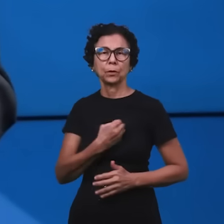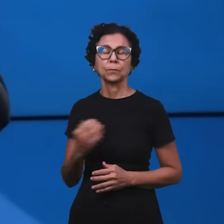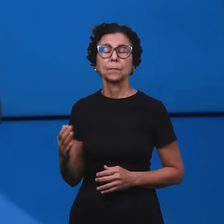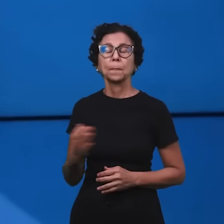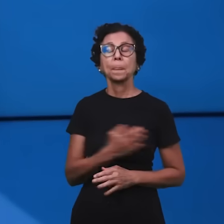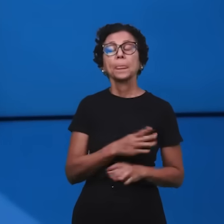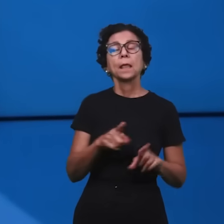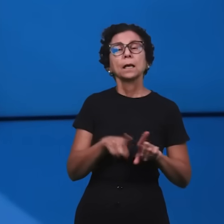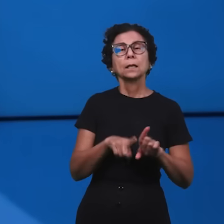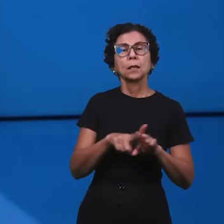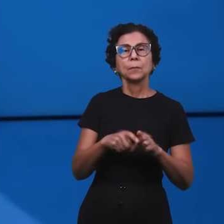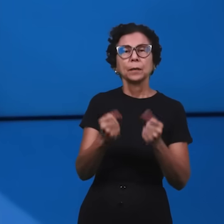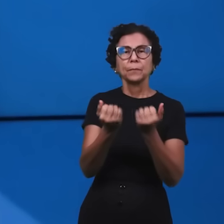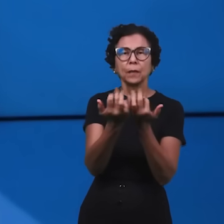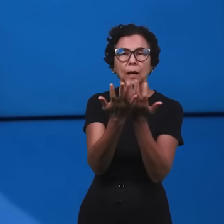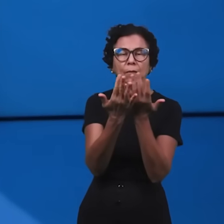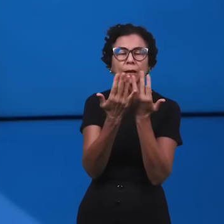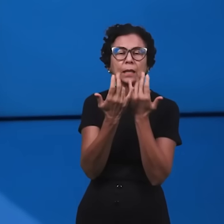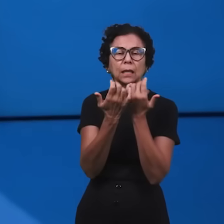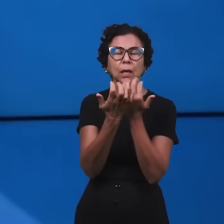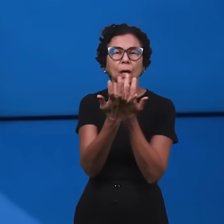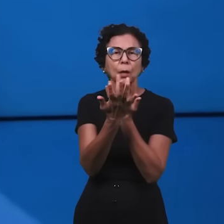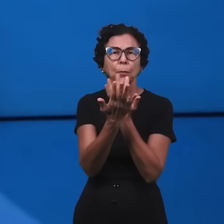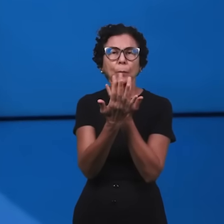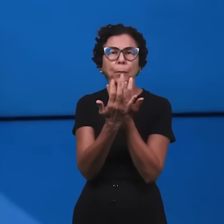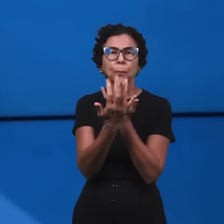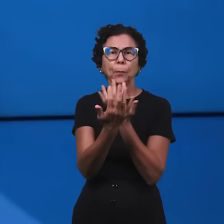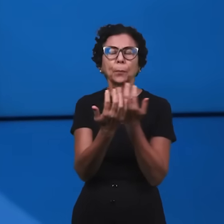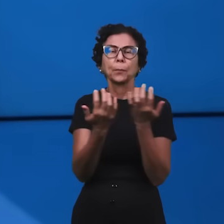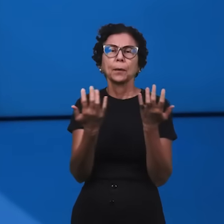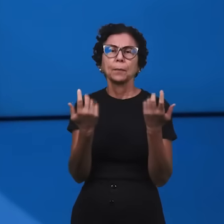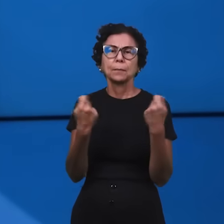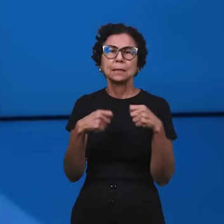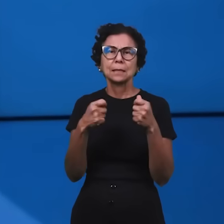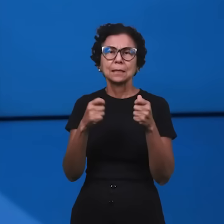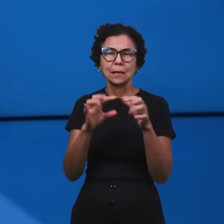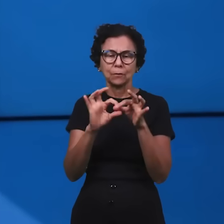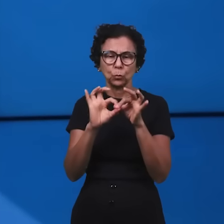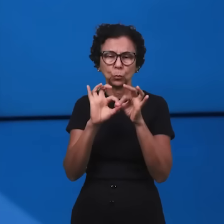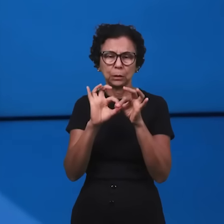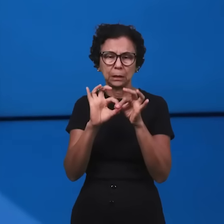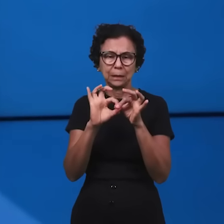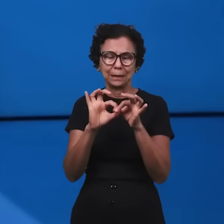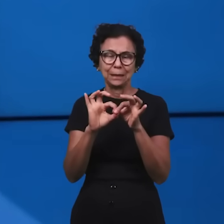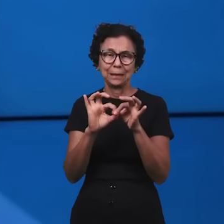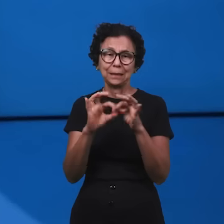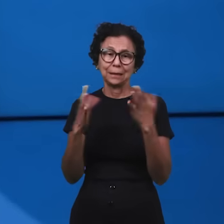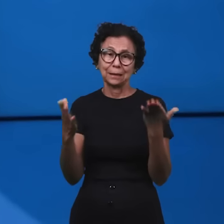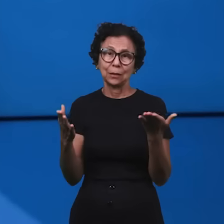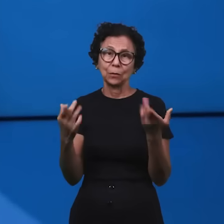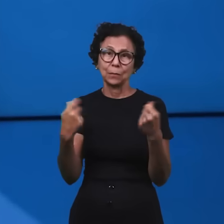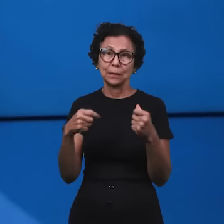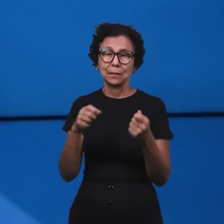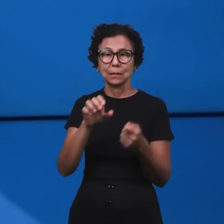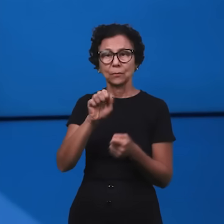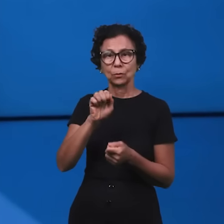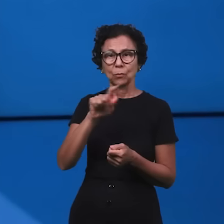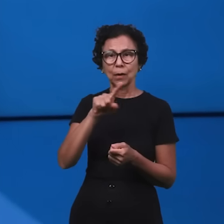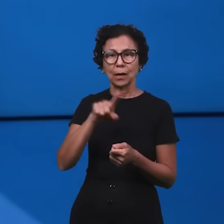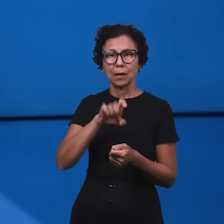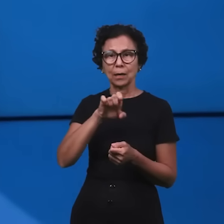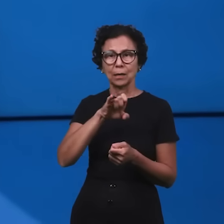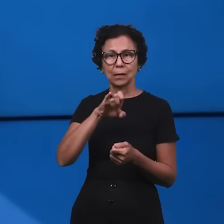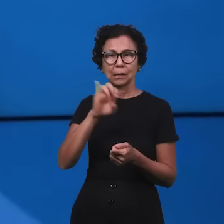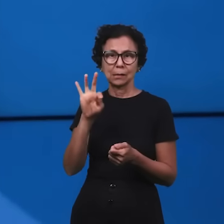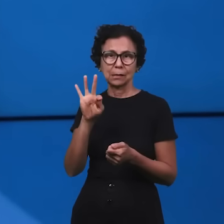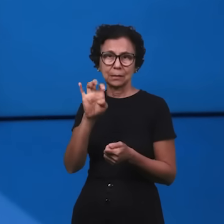também é que a flor de farinha, ou seja, a farinha de trigo, precisava de liga, e para dar liga era preciso o azeite. Então vem